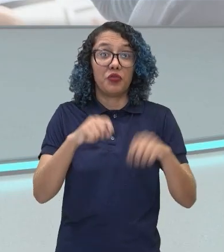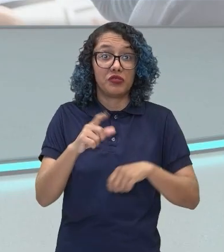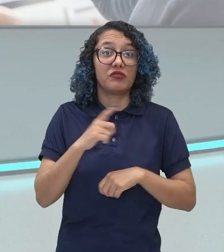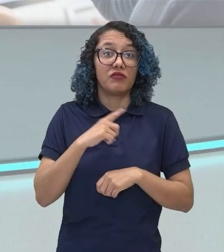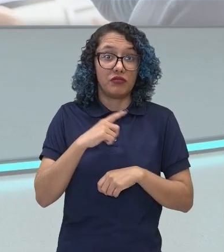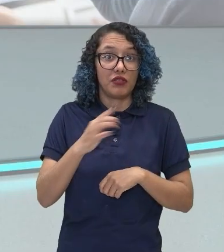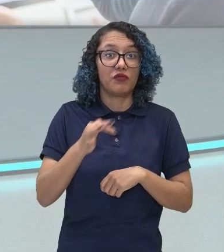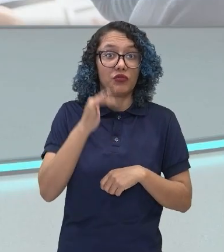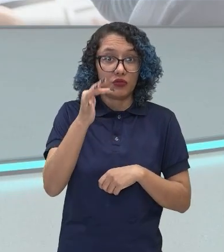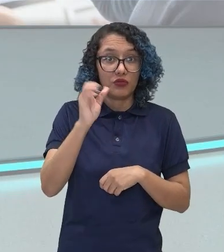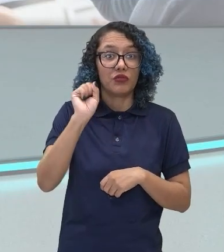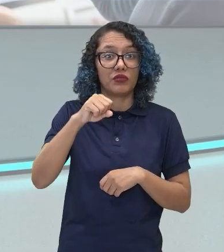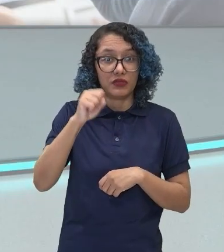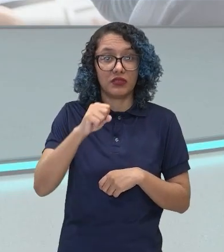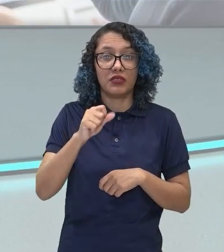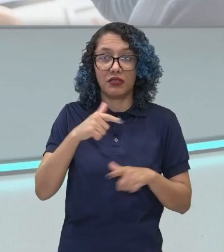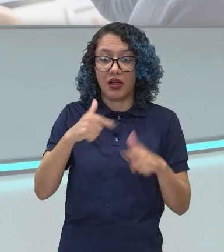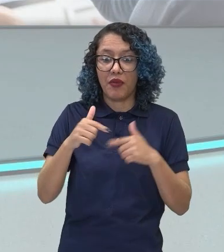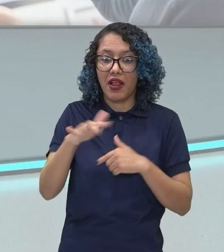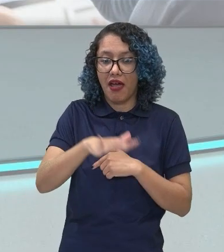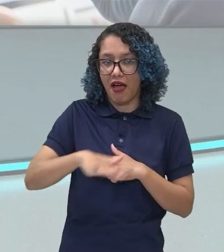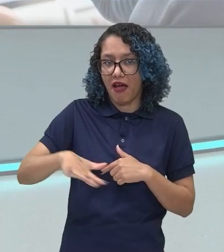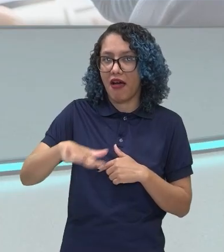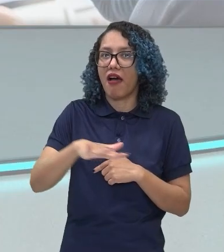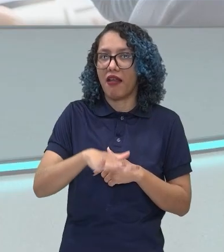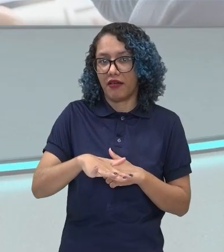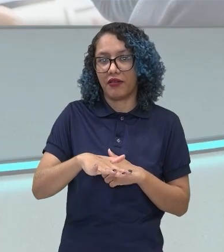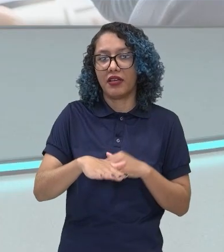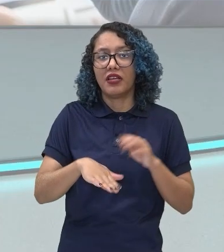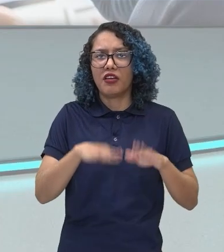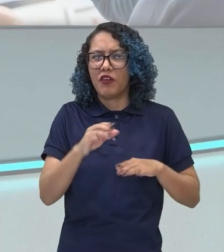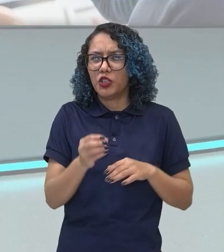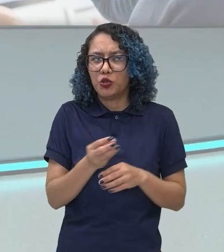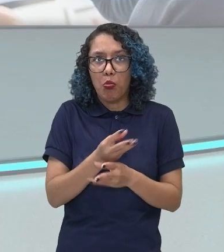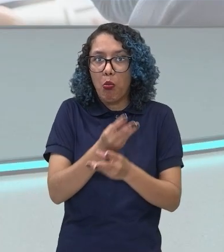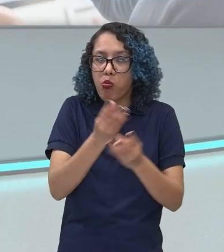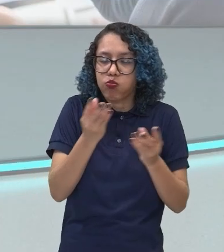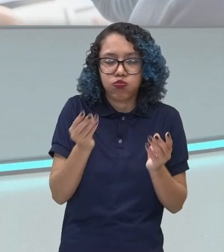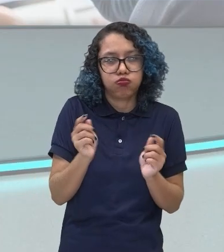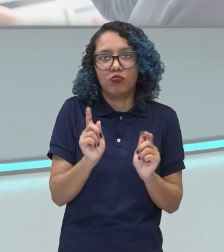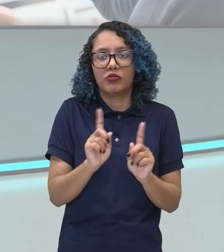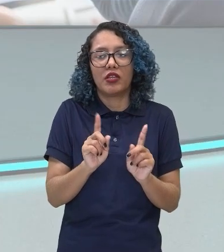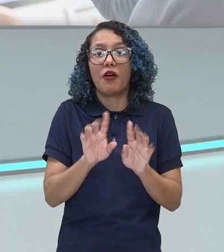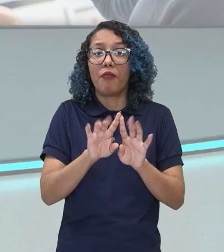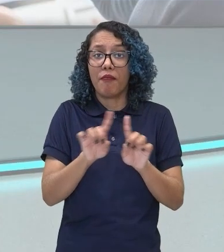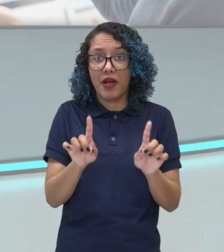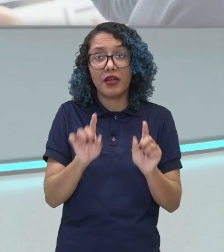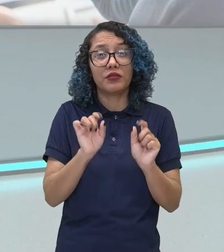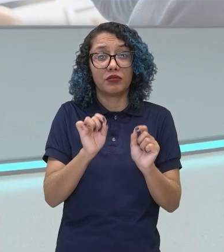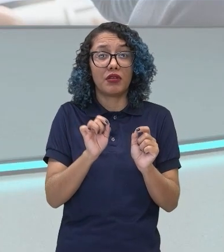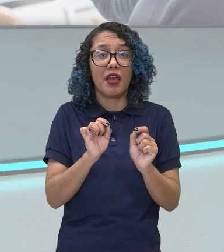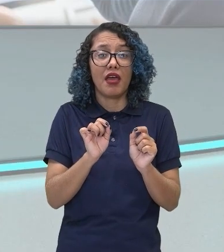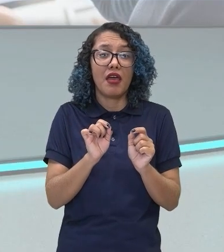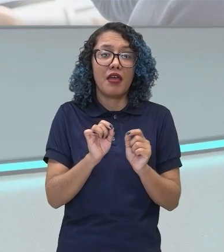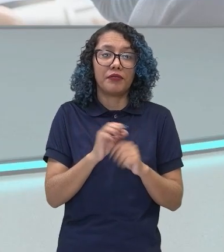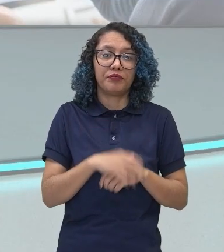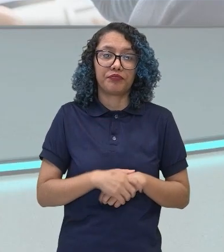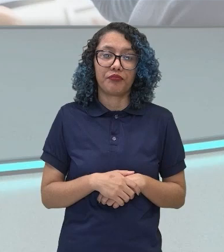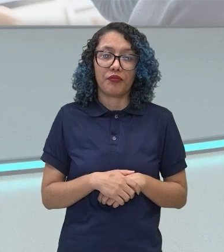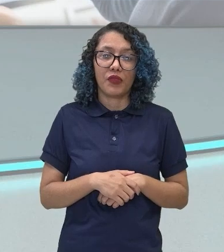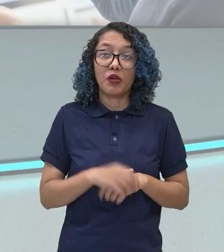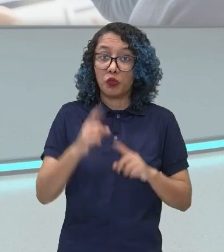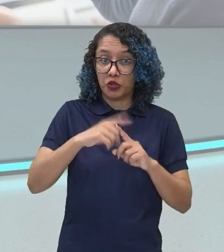para trabalhar nessas funções. Talvez não precise de muitas, mas são com certeza funções que precisarão